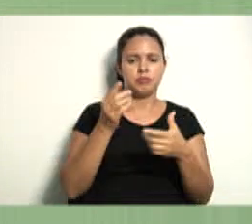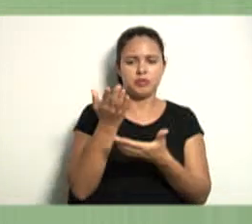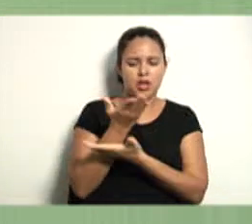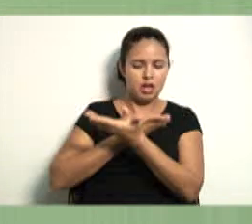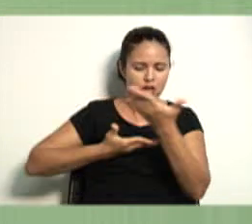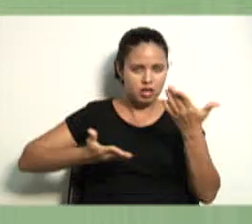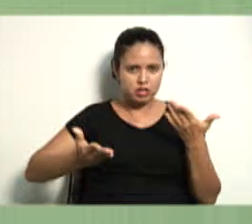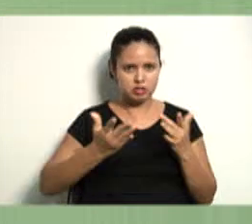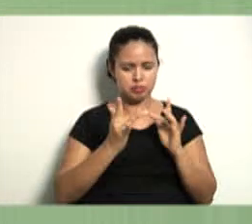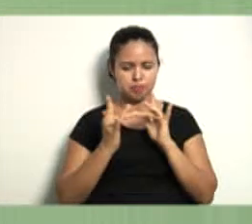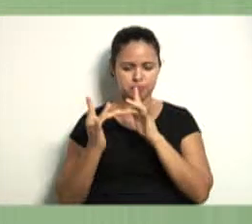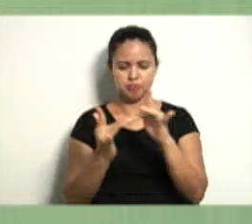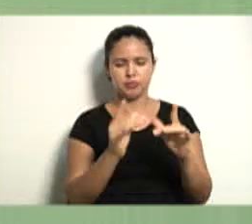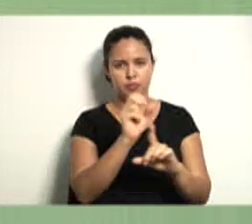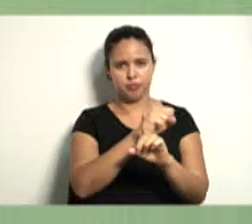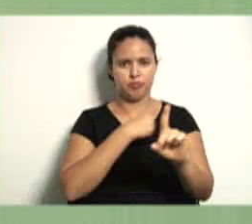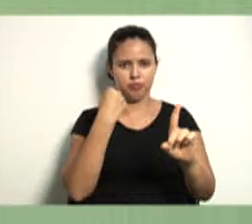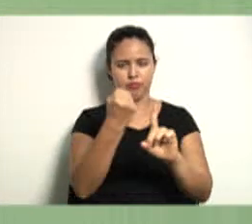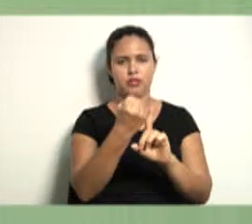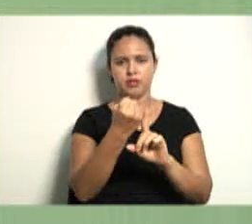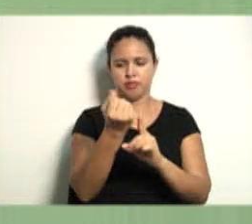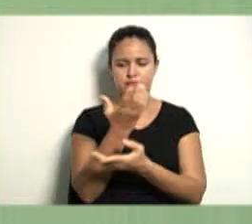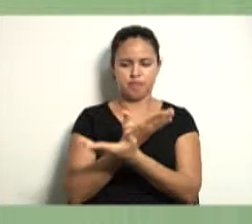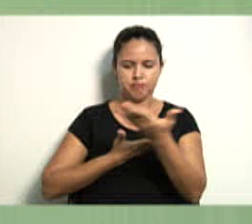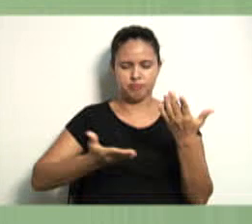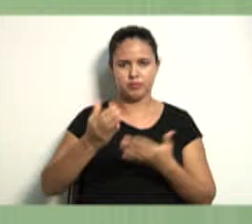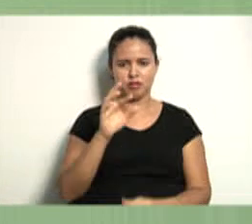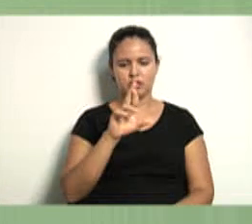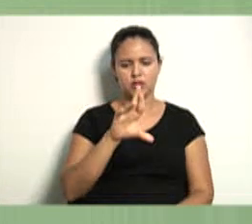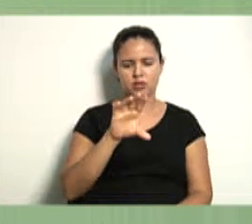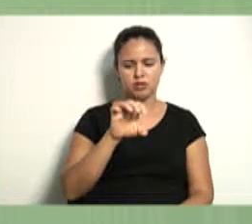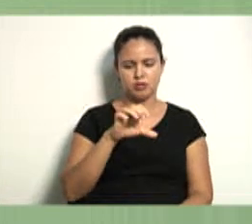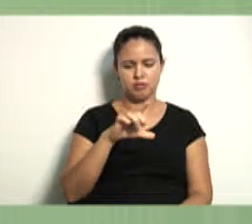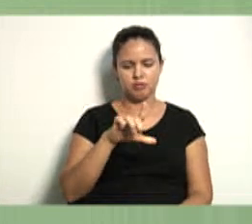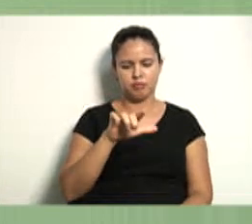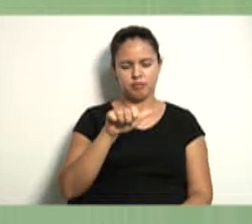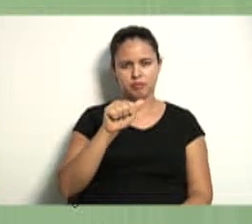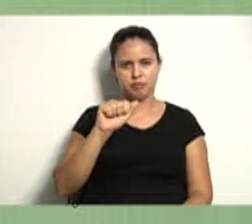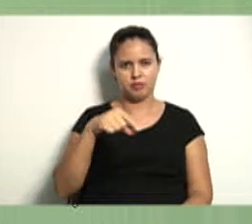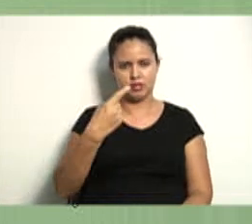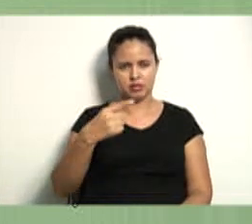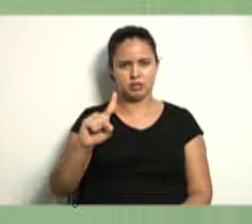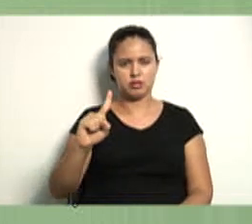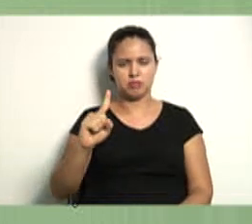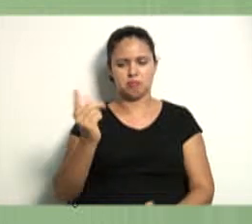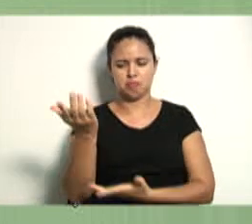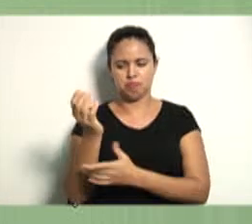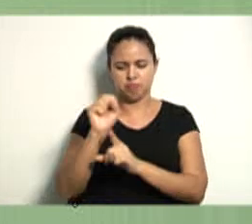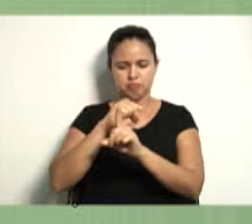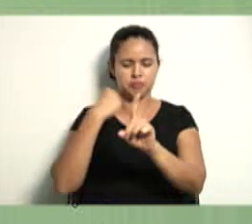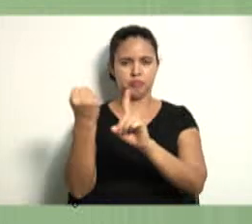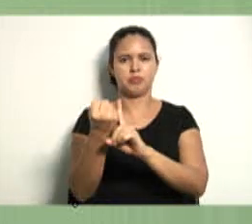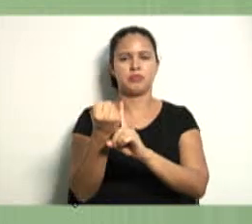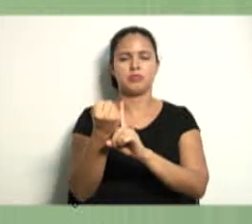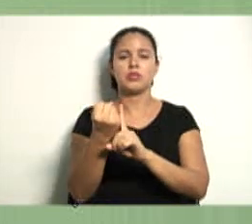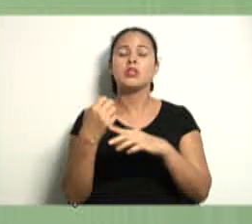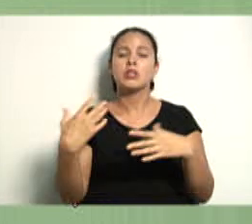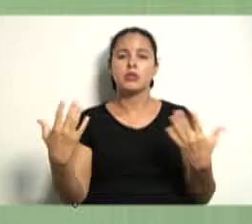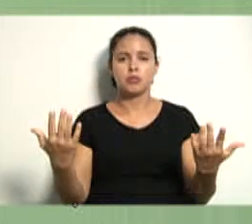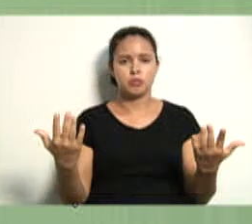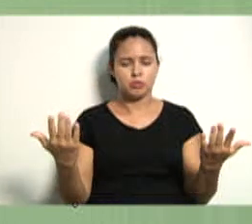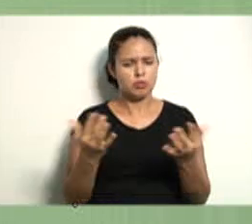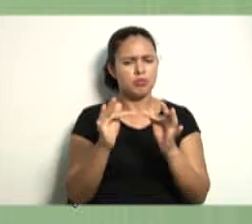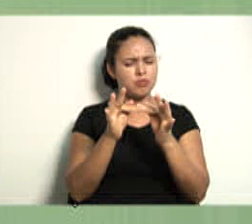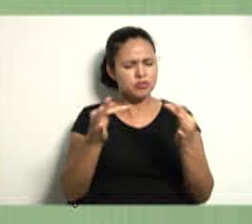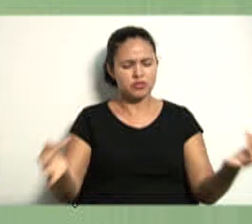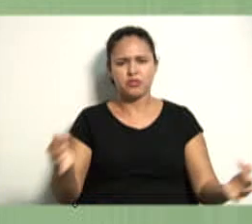relação social? Por quê? Só dentro do tema da nossa aula, tudo muito simples, tudo